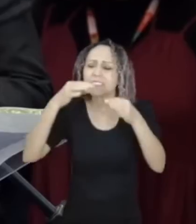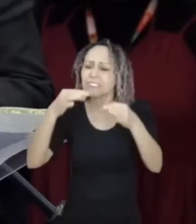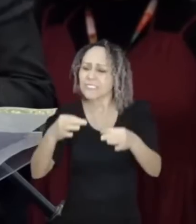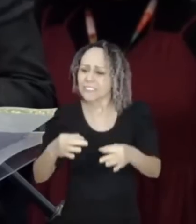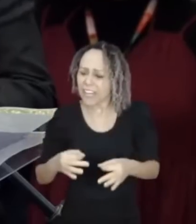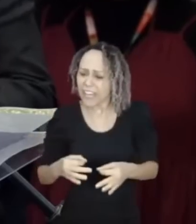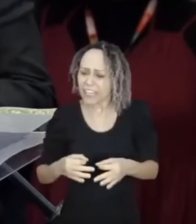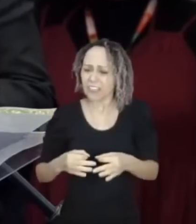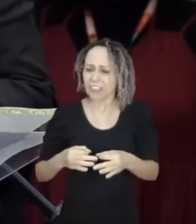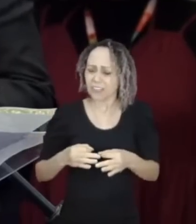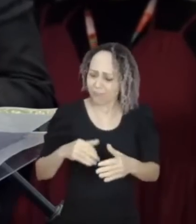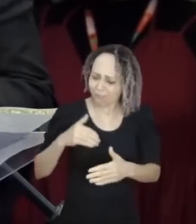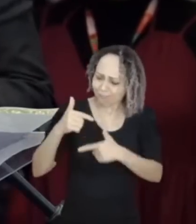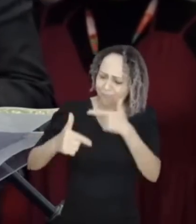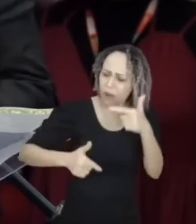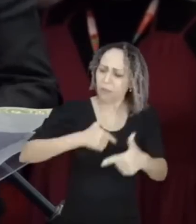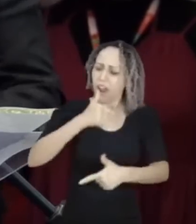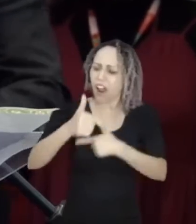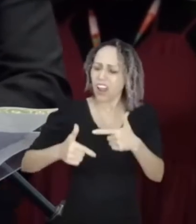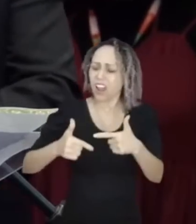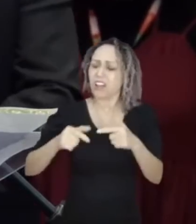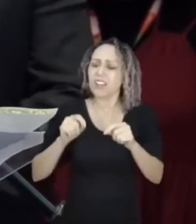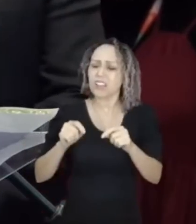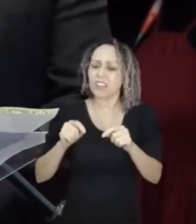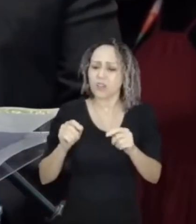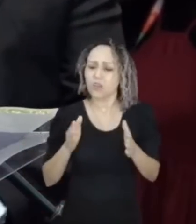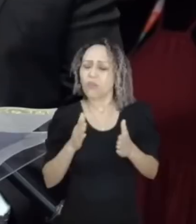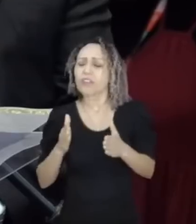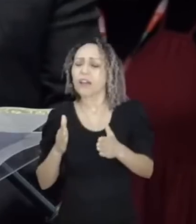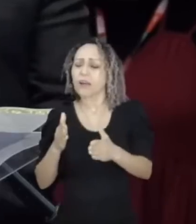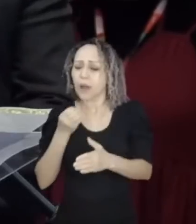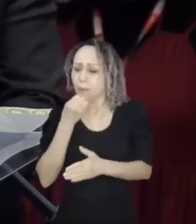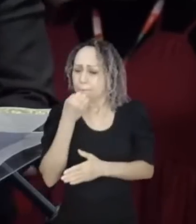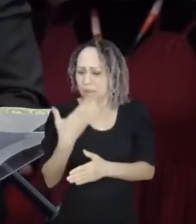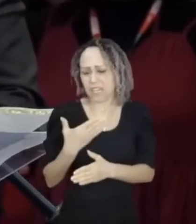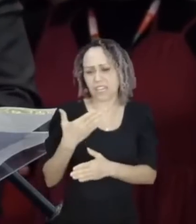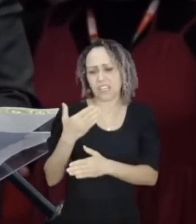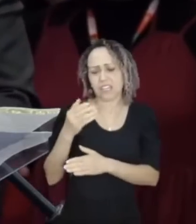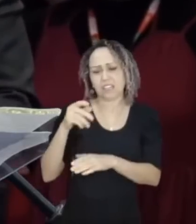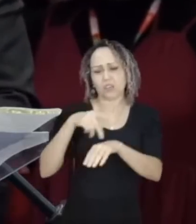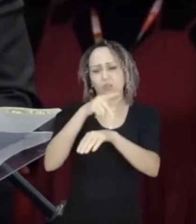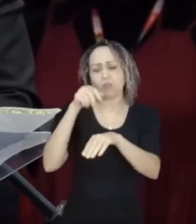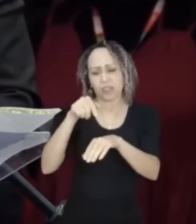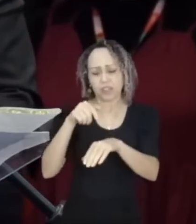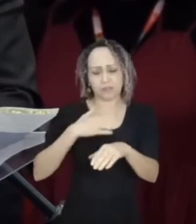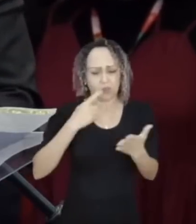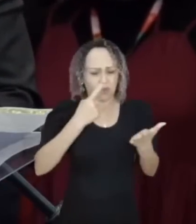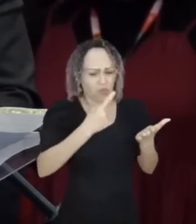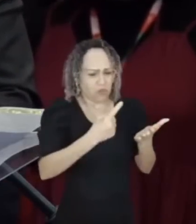nosso país. Estejam certos de minha estima e meu compromisso com todo o povo cristão do nosso